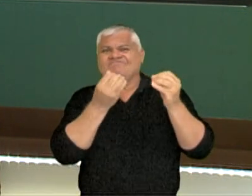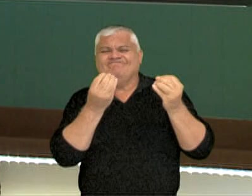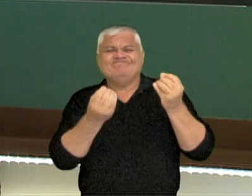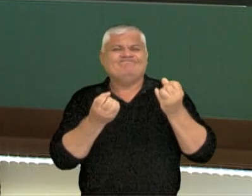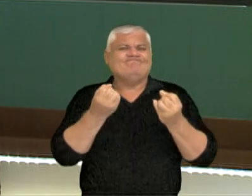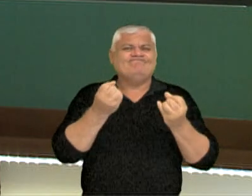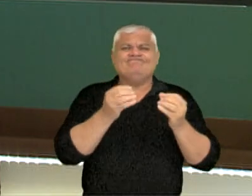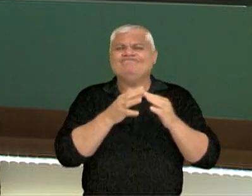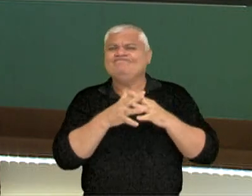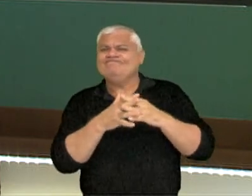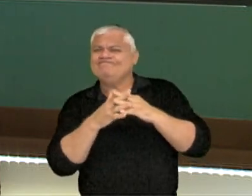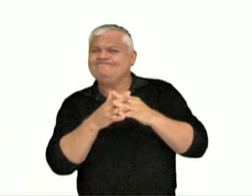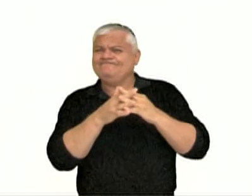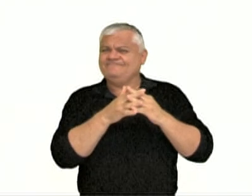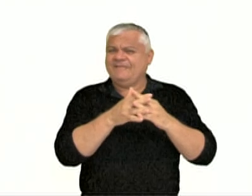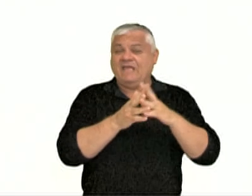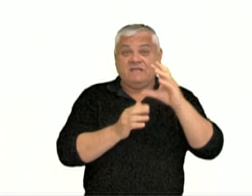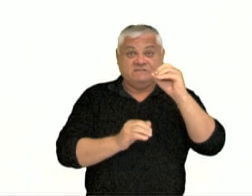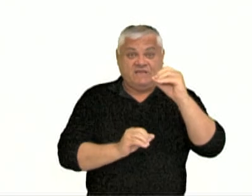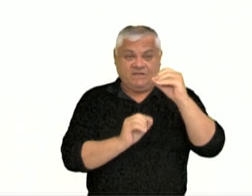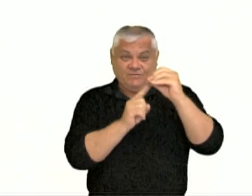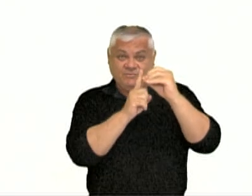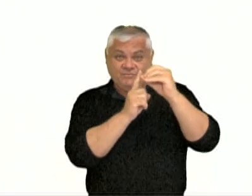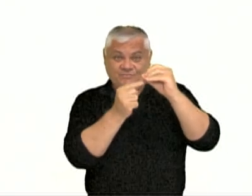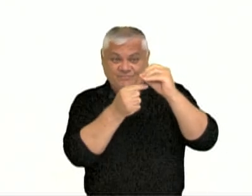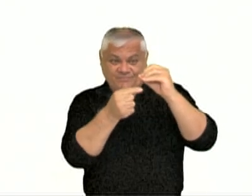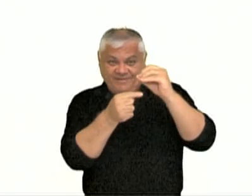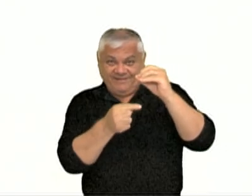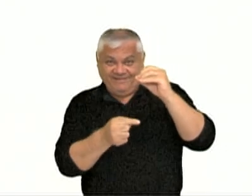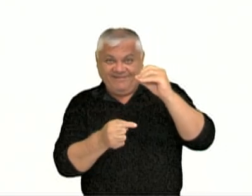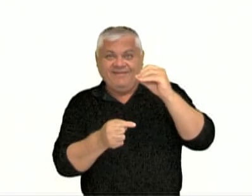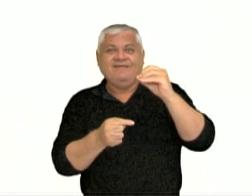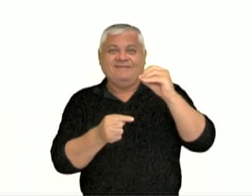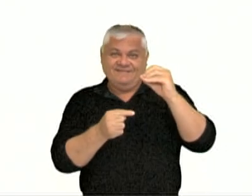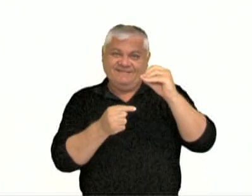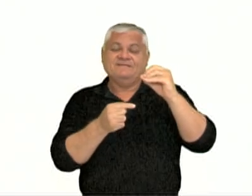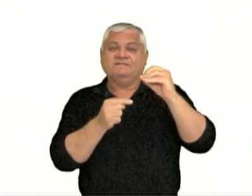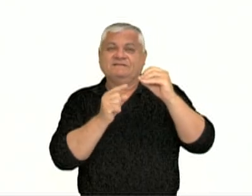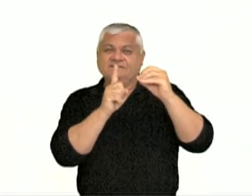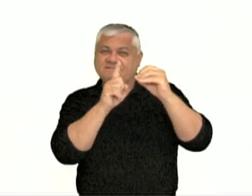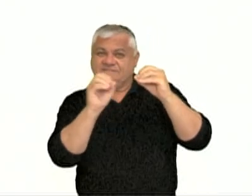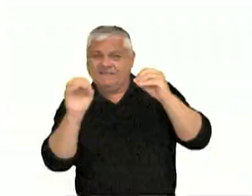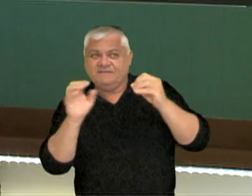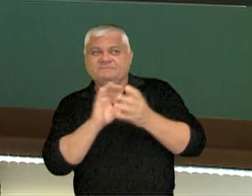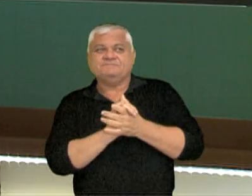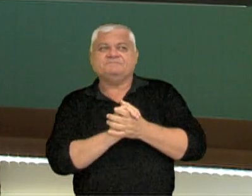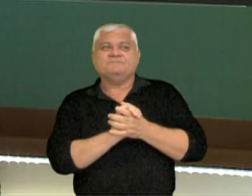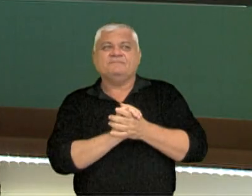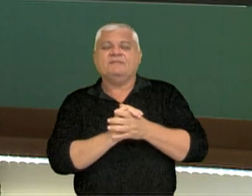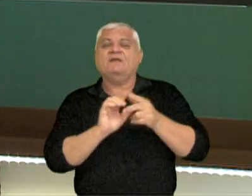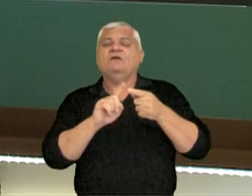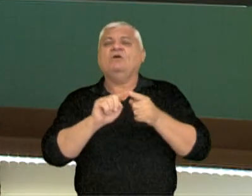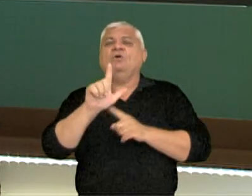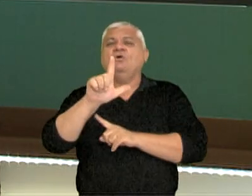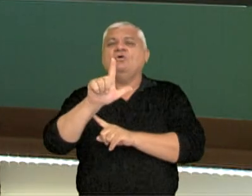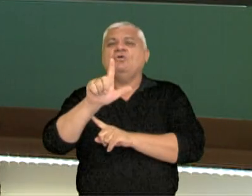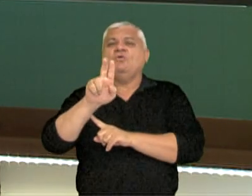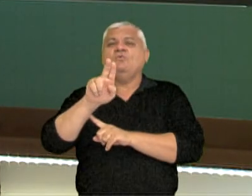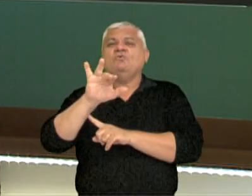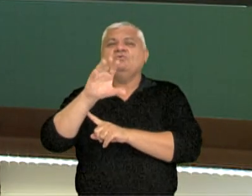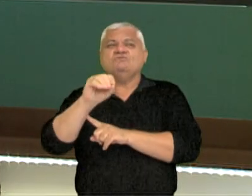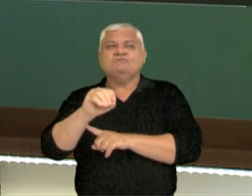é a pontuação do Carlos, mas a gente sabe que é entre 0 e 100. E a pontuação do Lúcio,